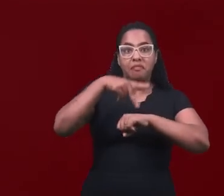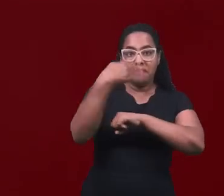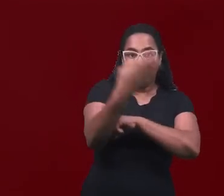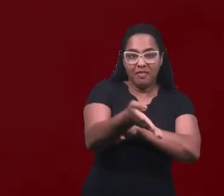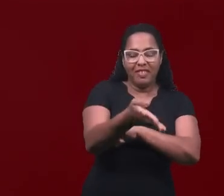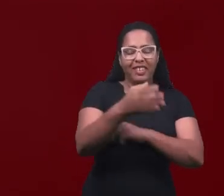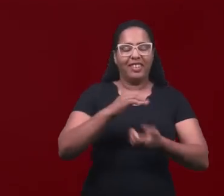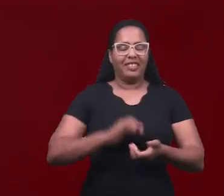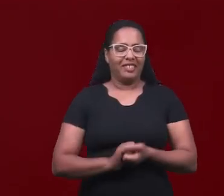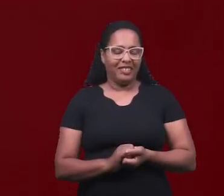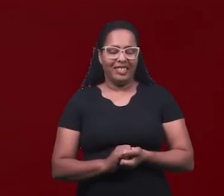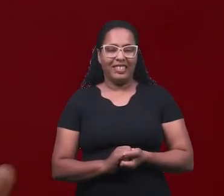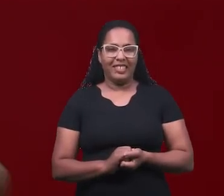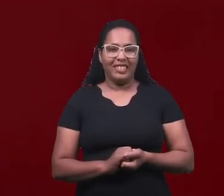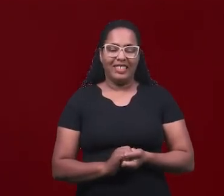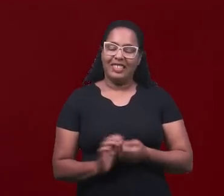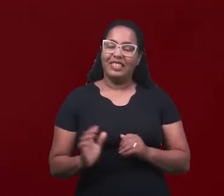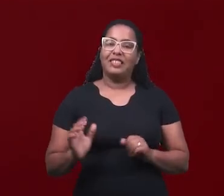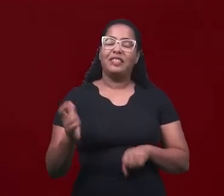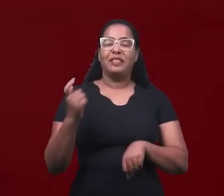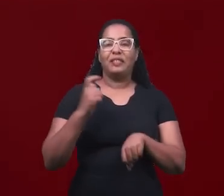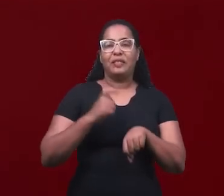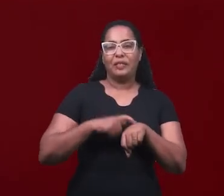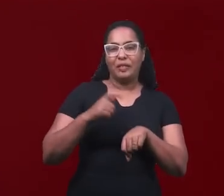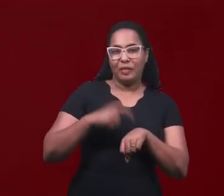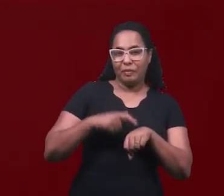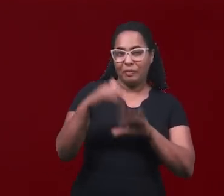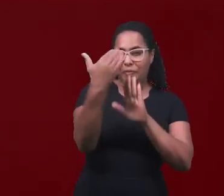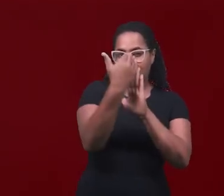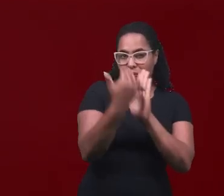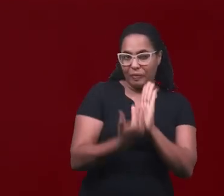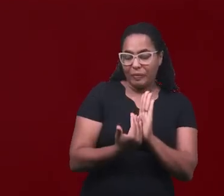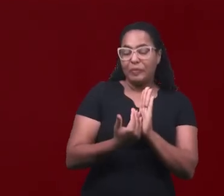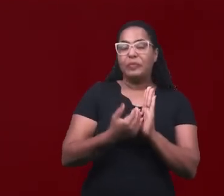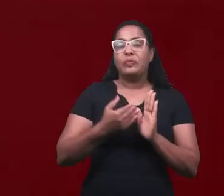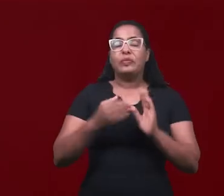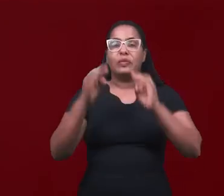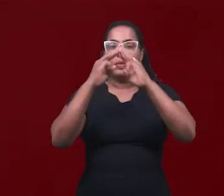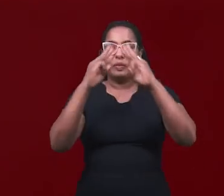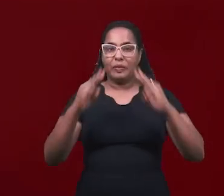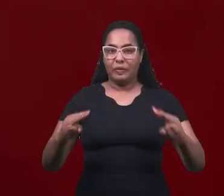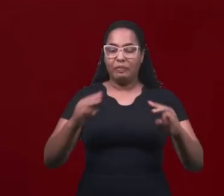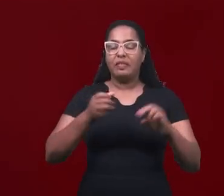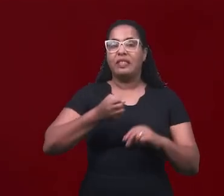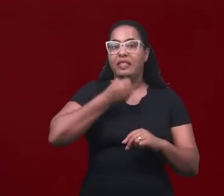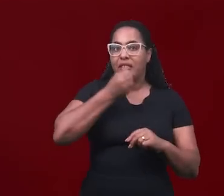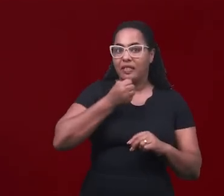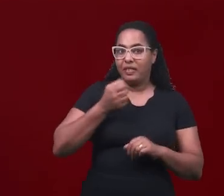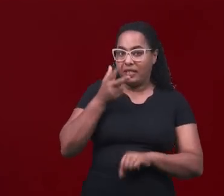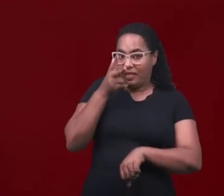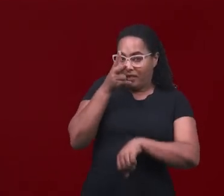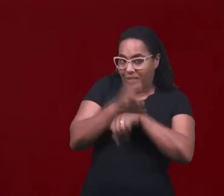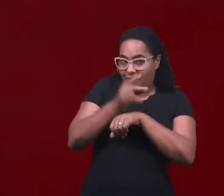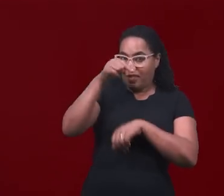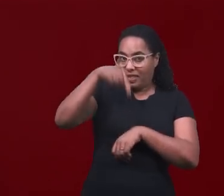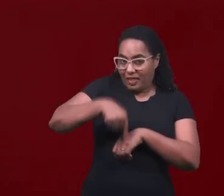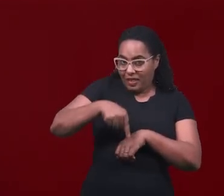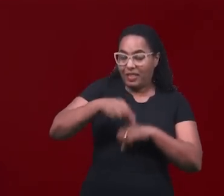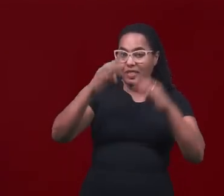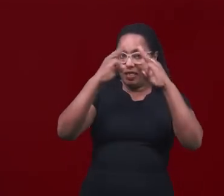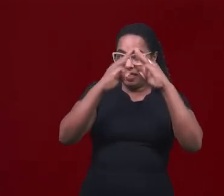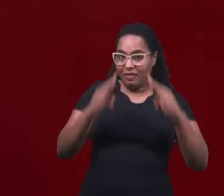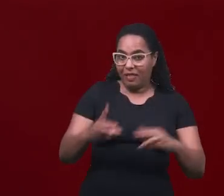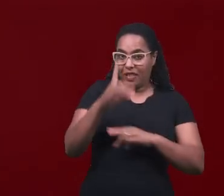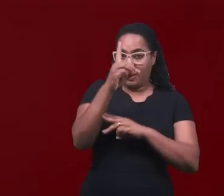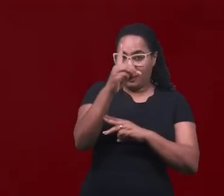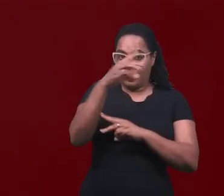exterior. E nesse momento, nessa edição do Manaim Entrevista, nós estamos gravando aqui no Manaim de Domingos